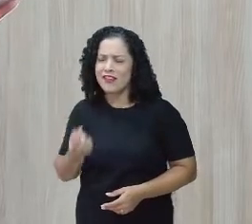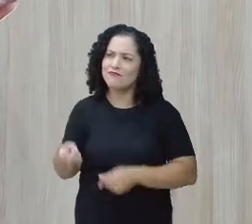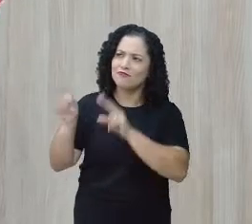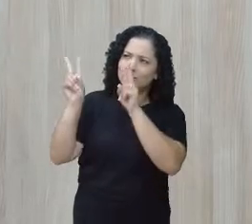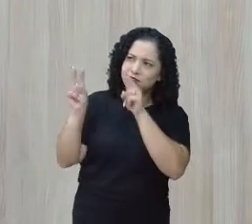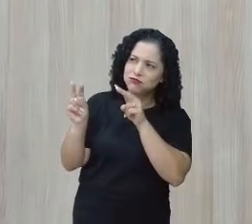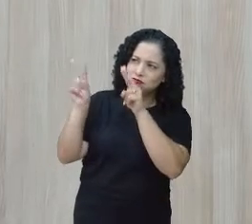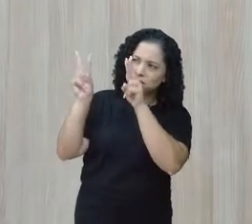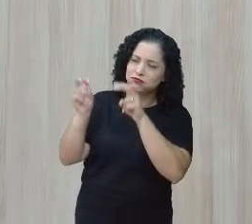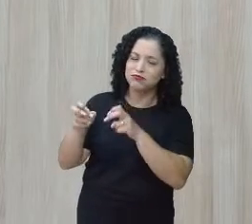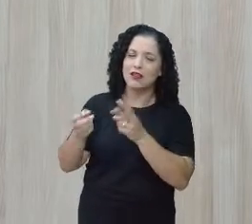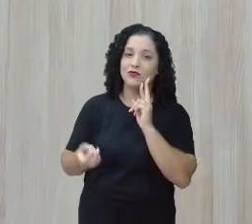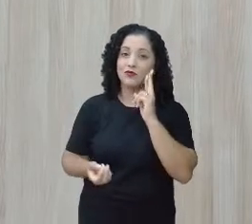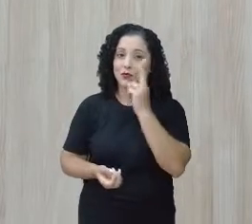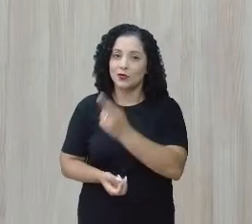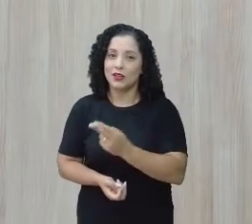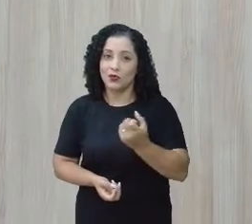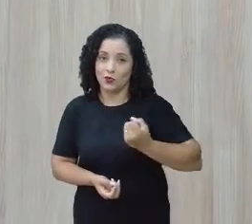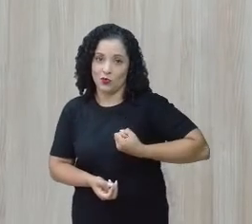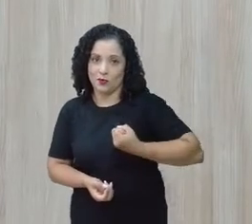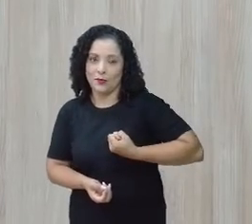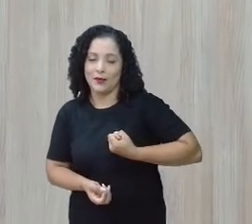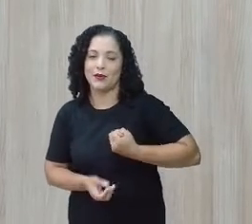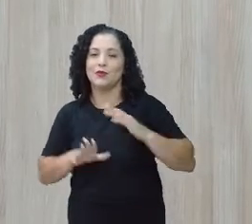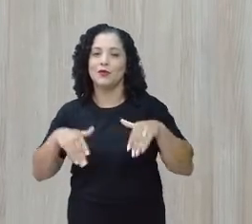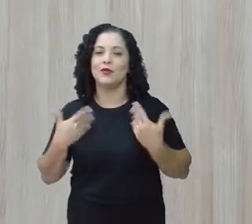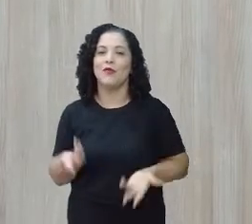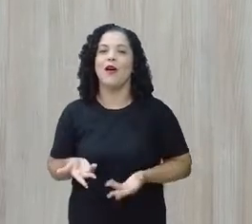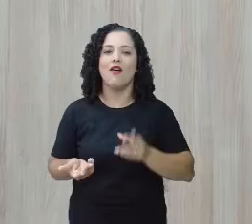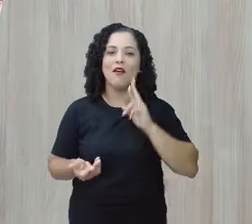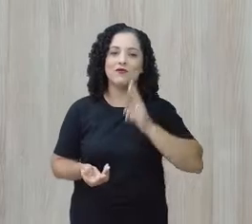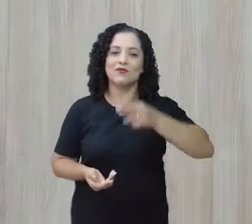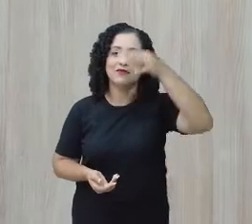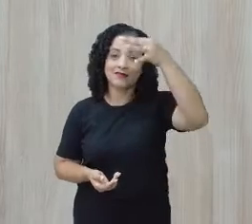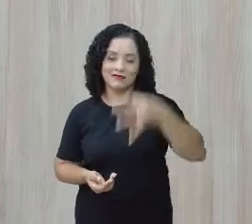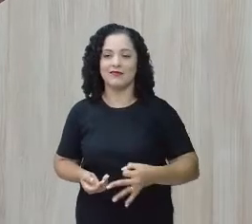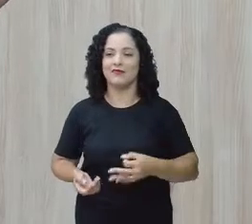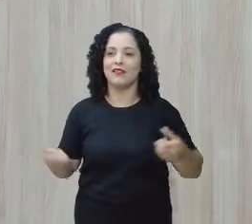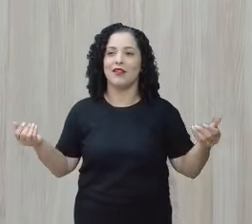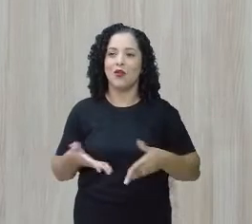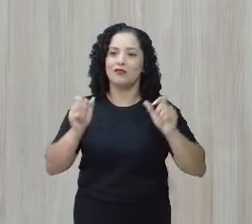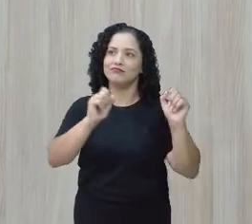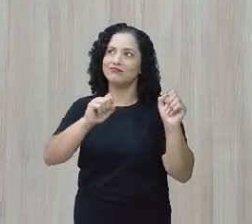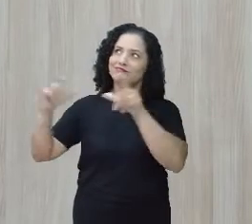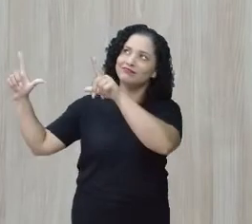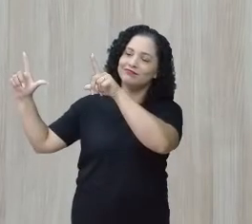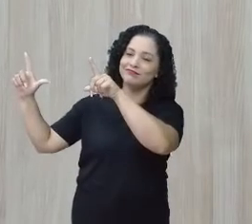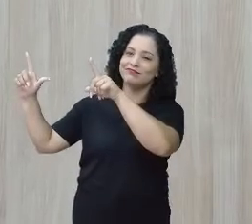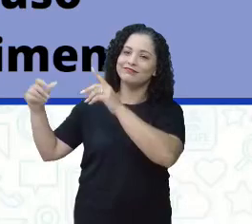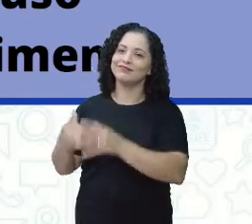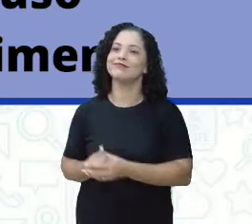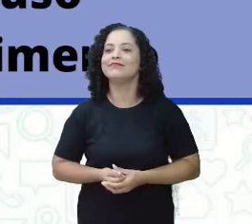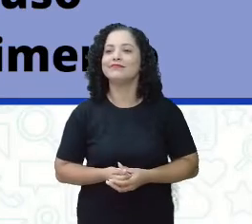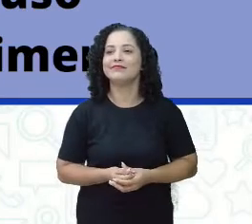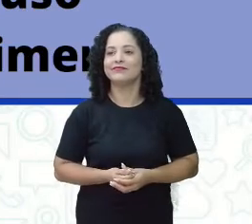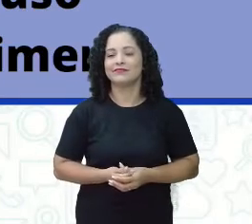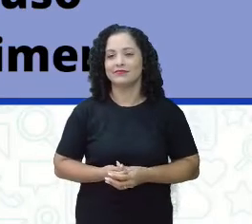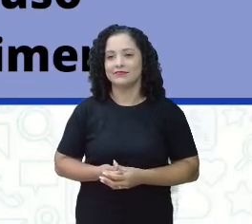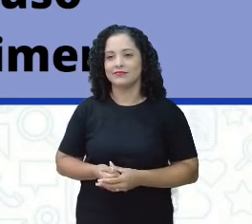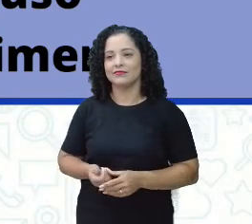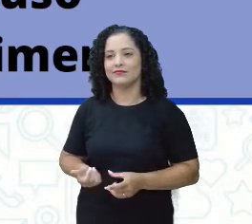o número da questão para depois a gente ver. Vou colocar mais um. Vamos lá para mais uma. Vamos